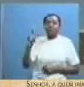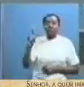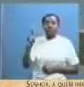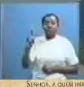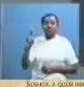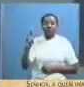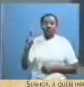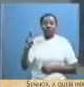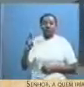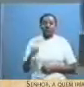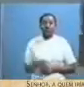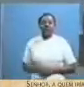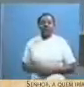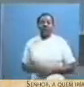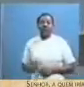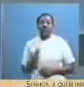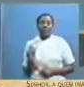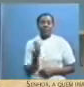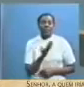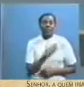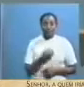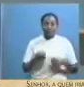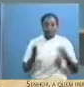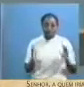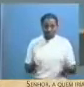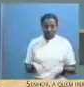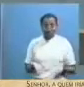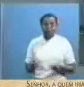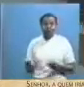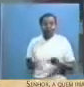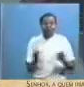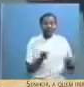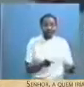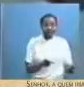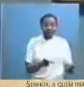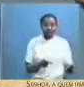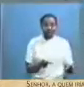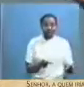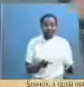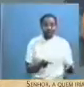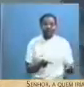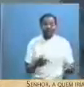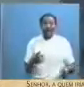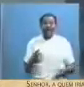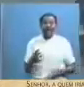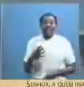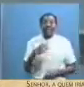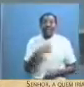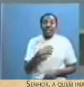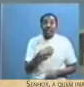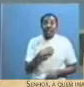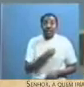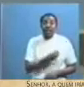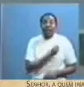tiver um filho de Deus Jogado na Rua Jogado na droga jogado na prostituição o meu coração dói dói arde quando eu vejo